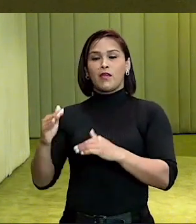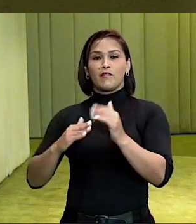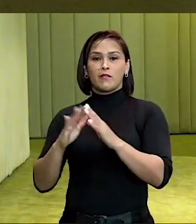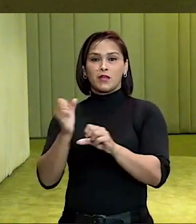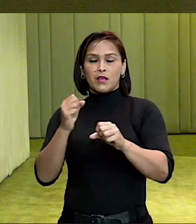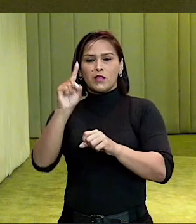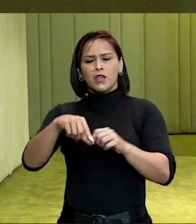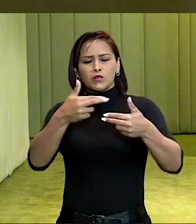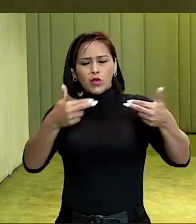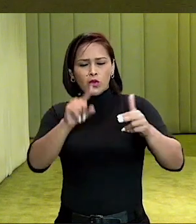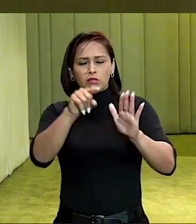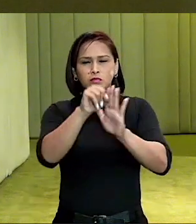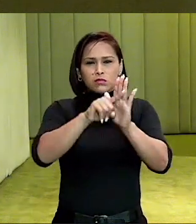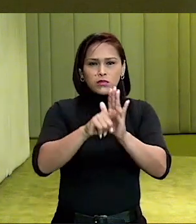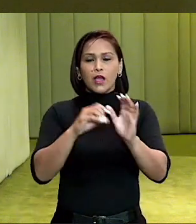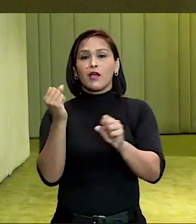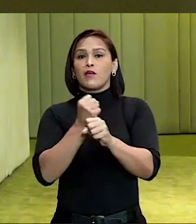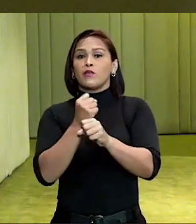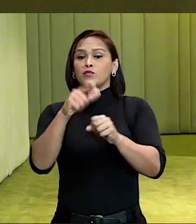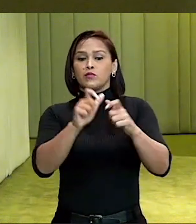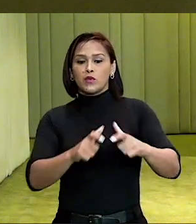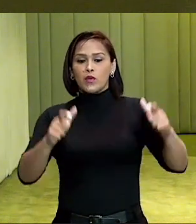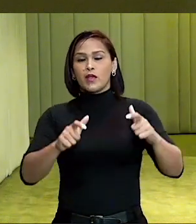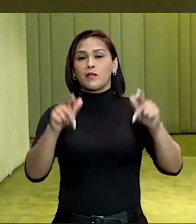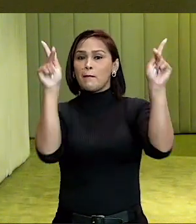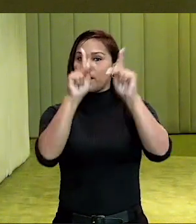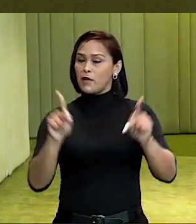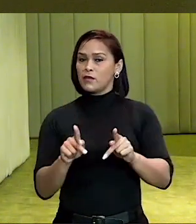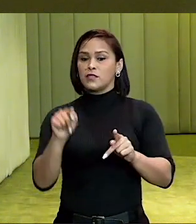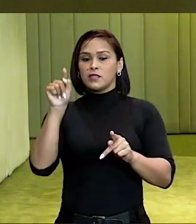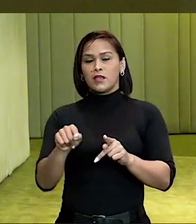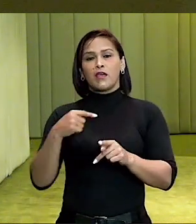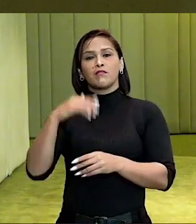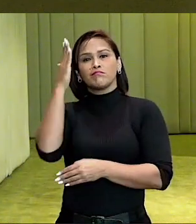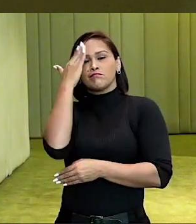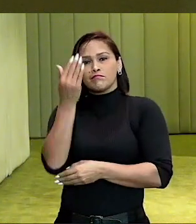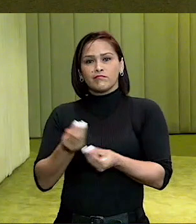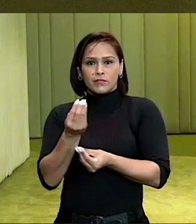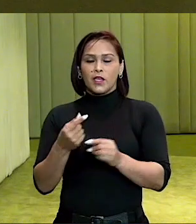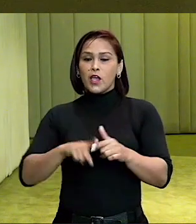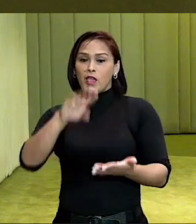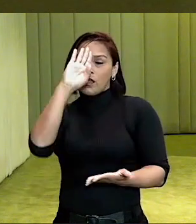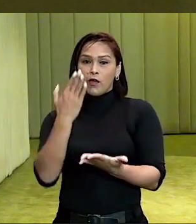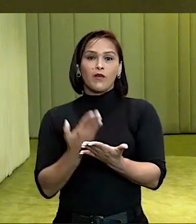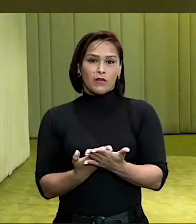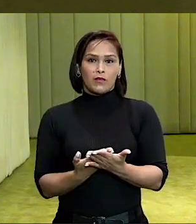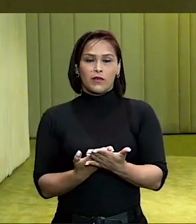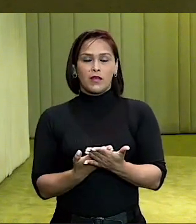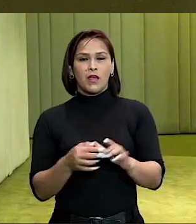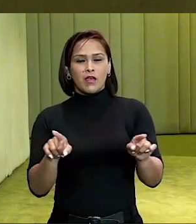Tais instrumentos lastrearam a construção do espaço de paz, entendimento e confiança de